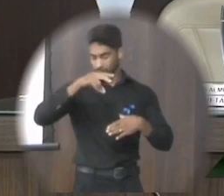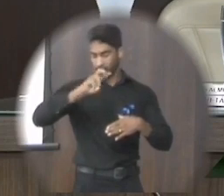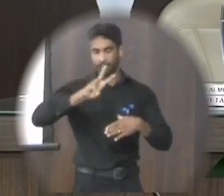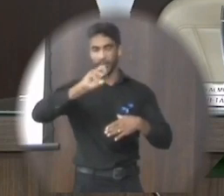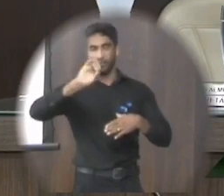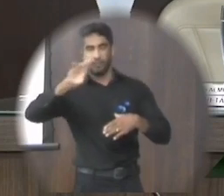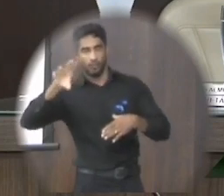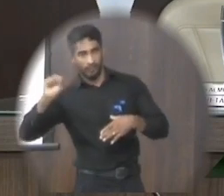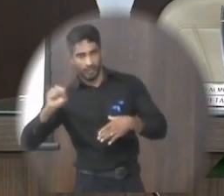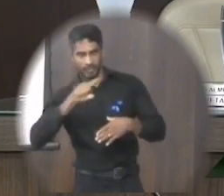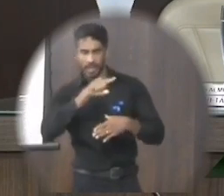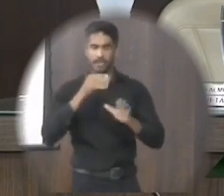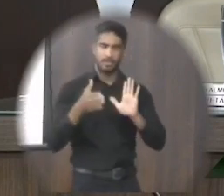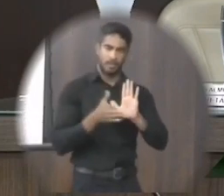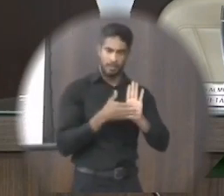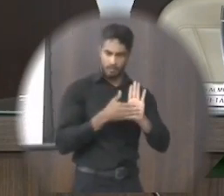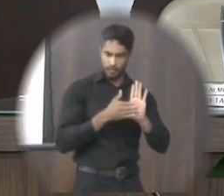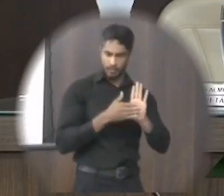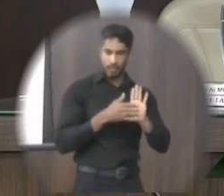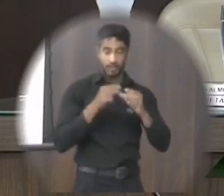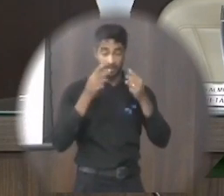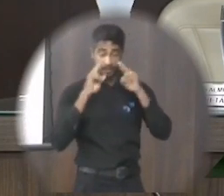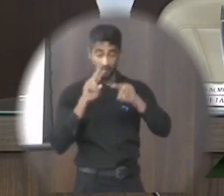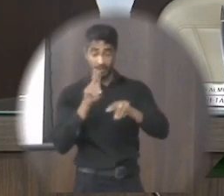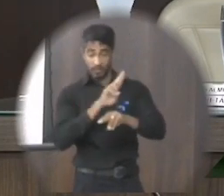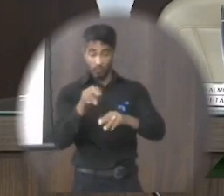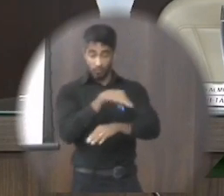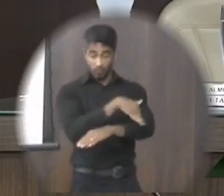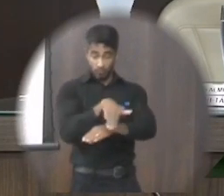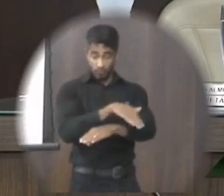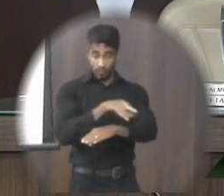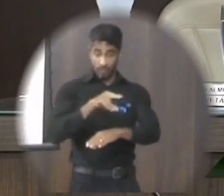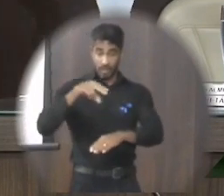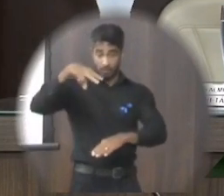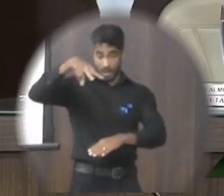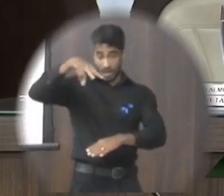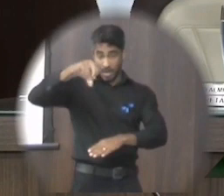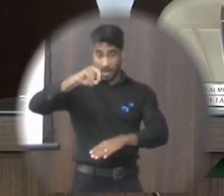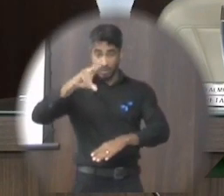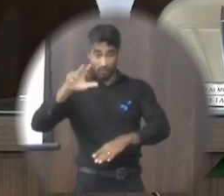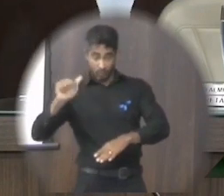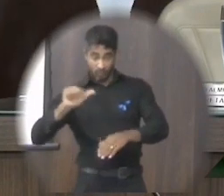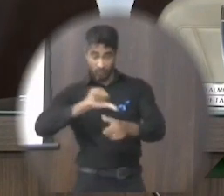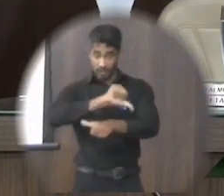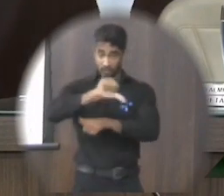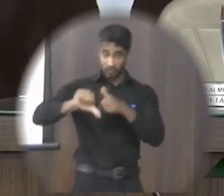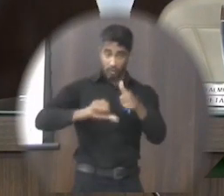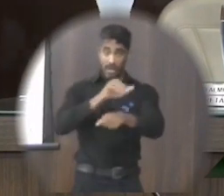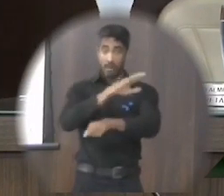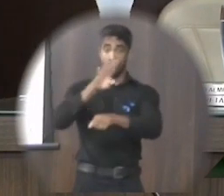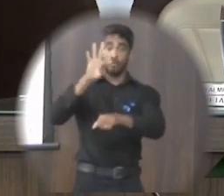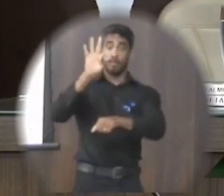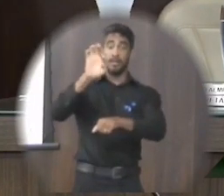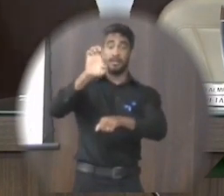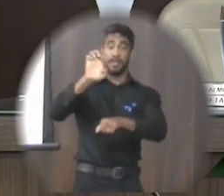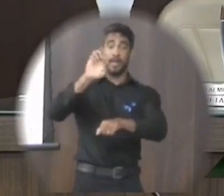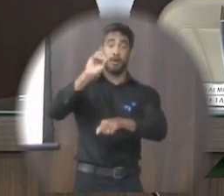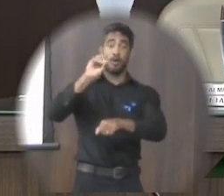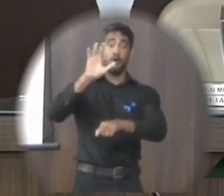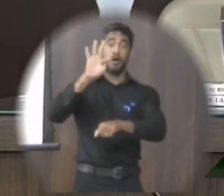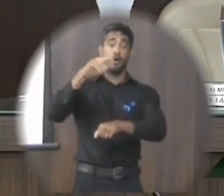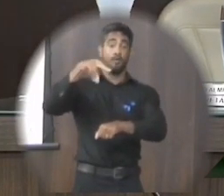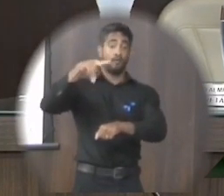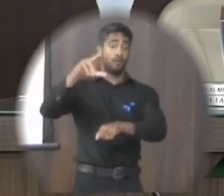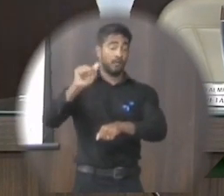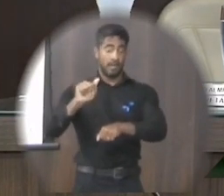proposição em tela visa denominar Rua Nova, na comunidade de Jacarezinho, de Rua Teófina Balbina de Jesus,